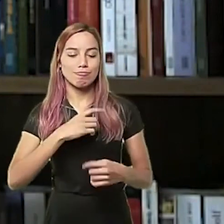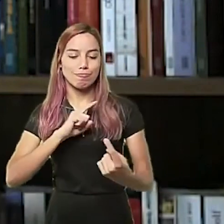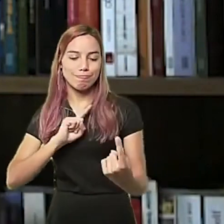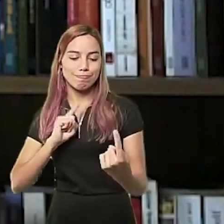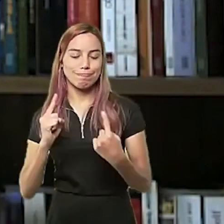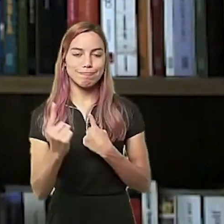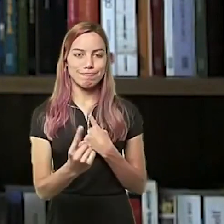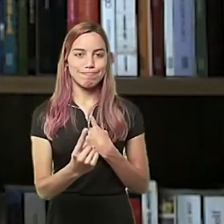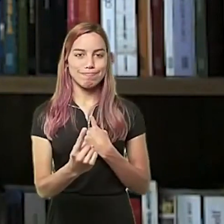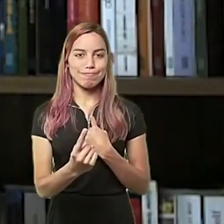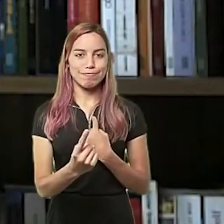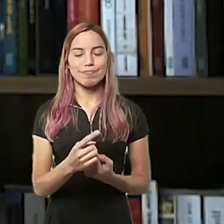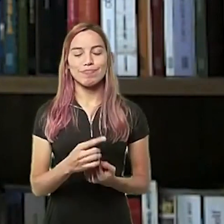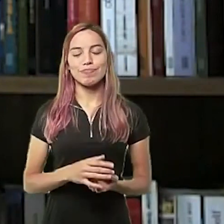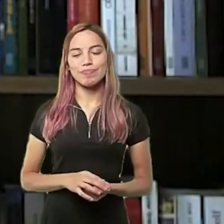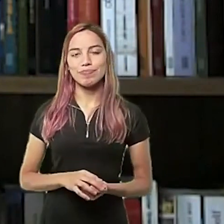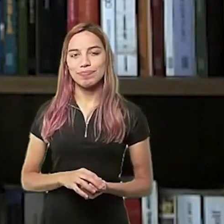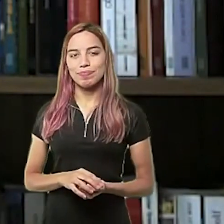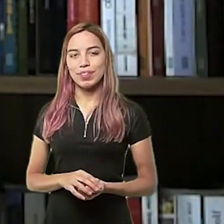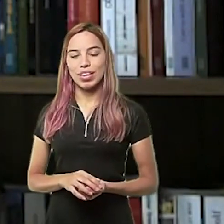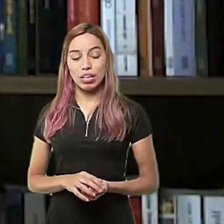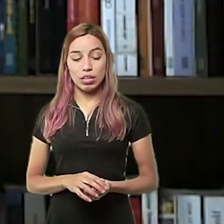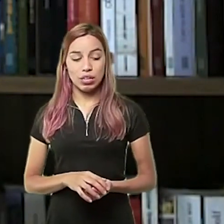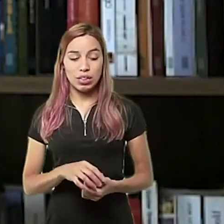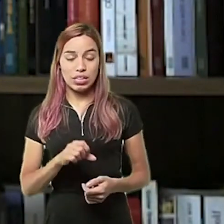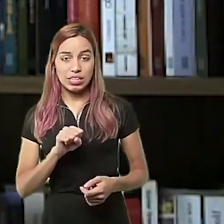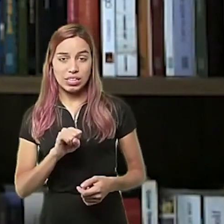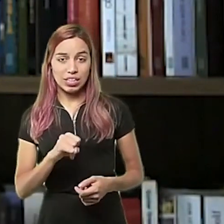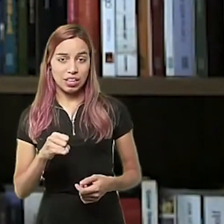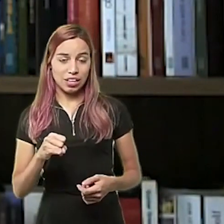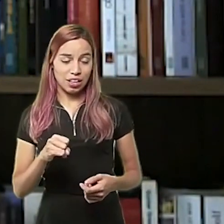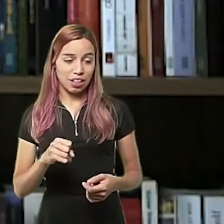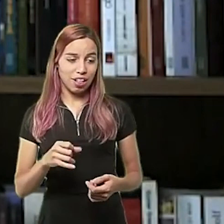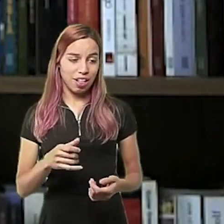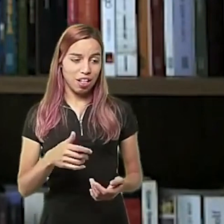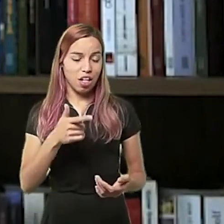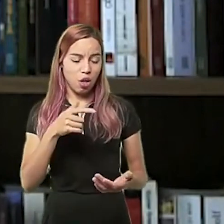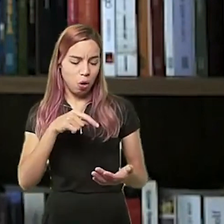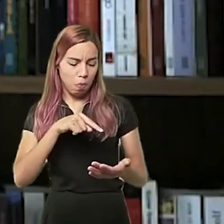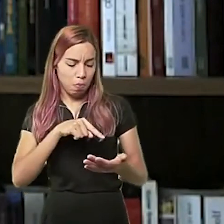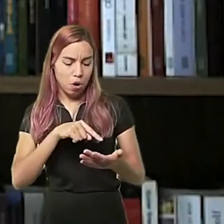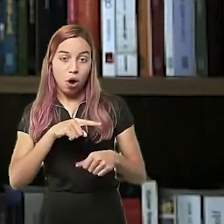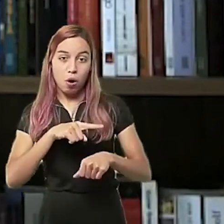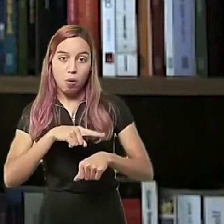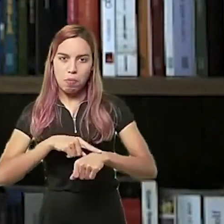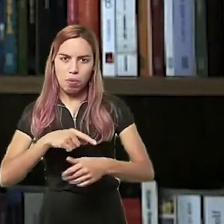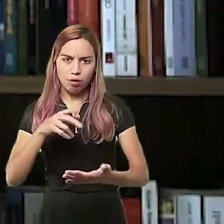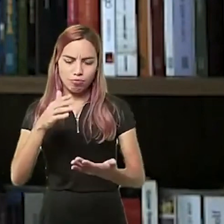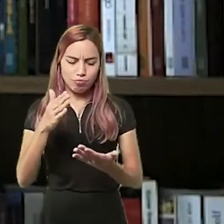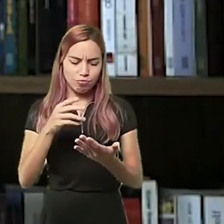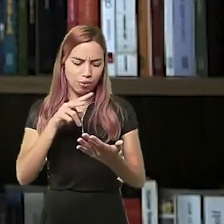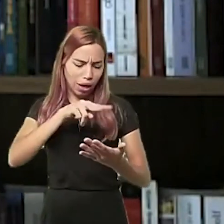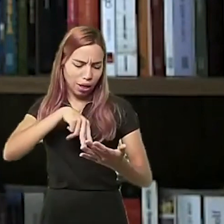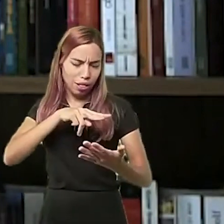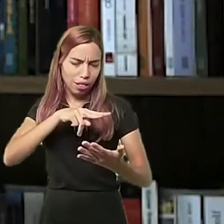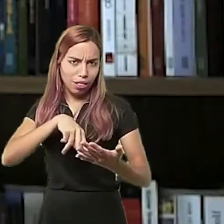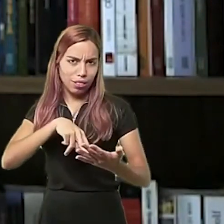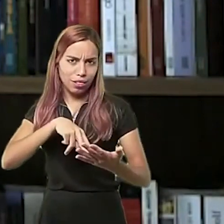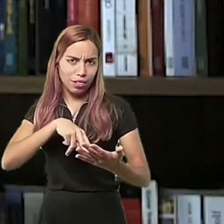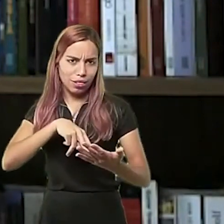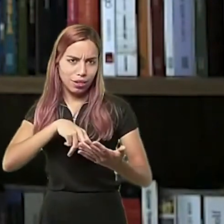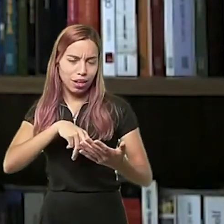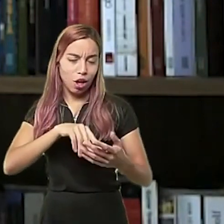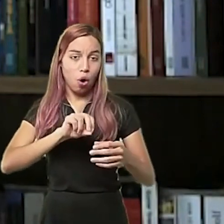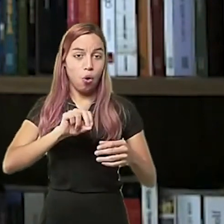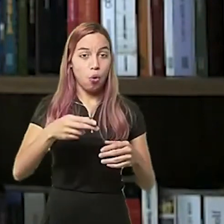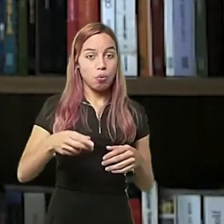outras vidas, pelo menos quando a gente lê, né? Eu diria também que quando a gente escreve, Josane, de uma forma ou